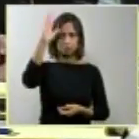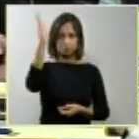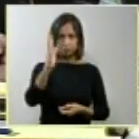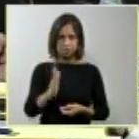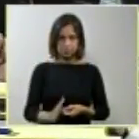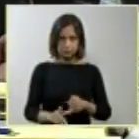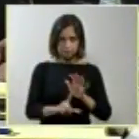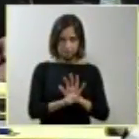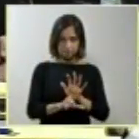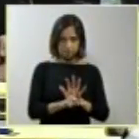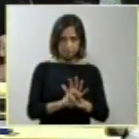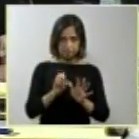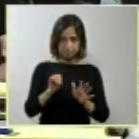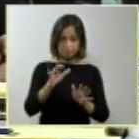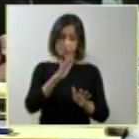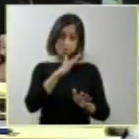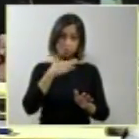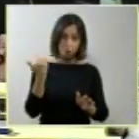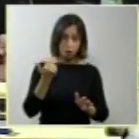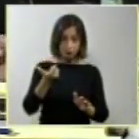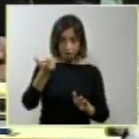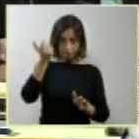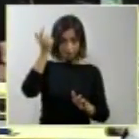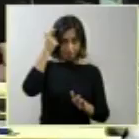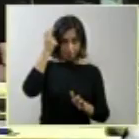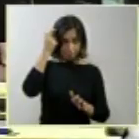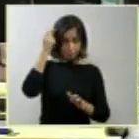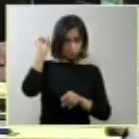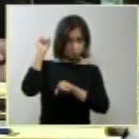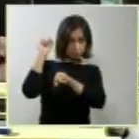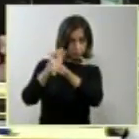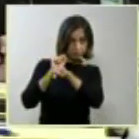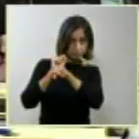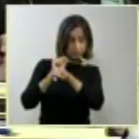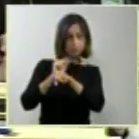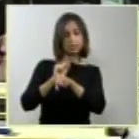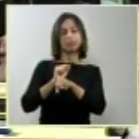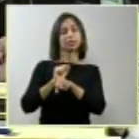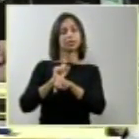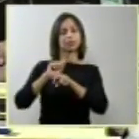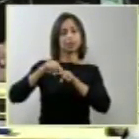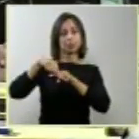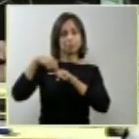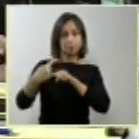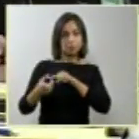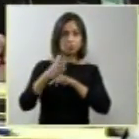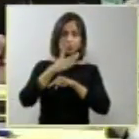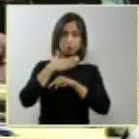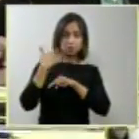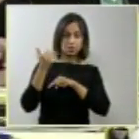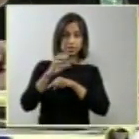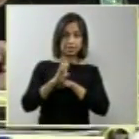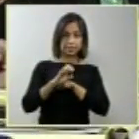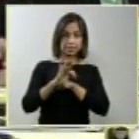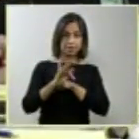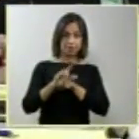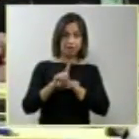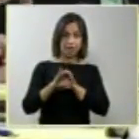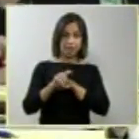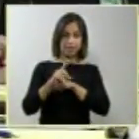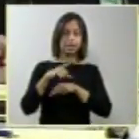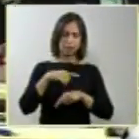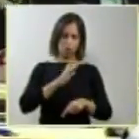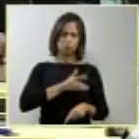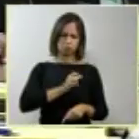de que a morte é a morte encefálica e, consequentemente, após a morte encefálica, ainda que o coração ainda esteja